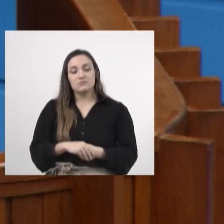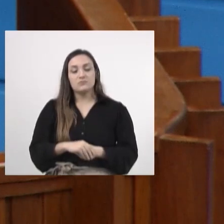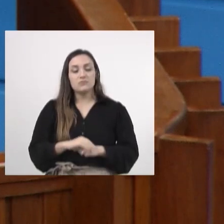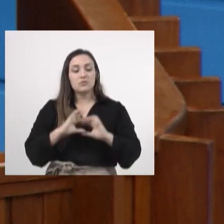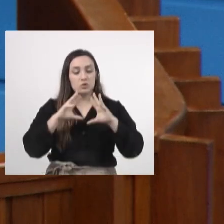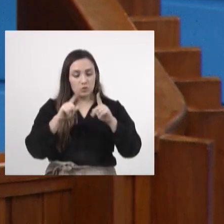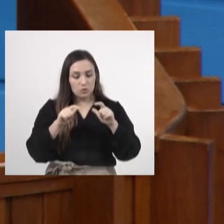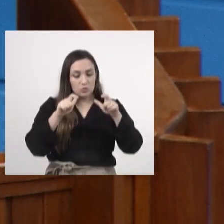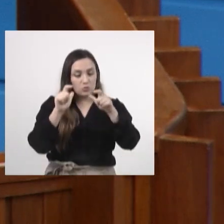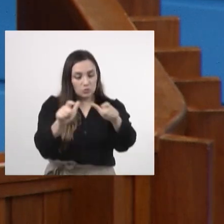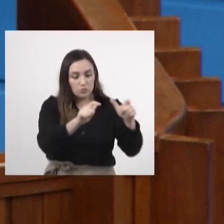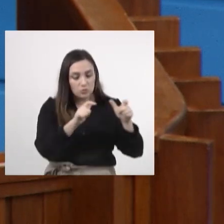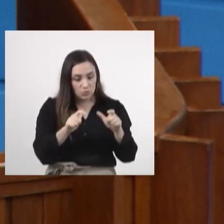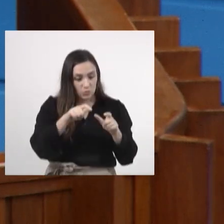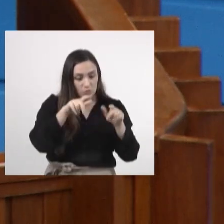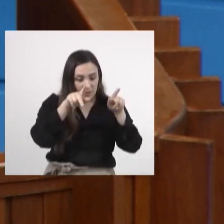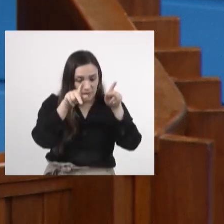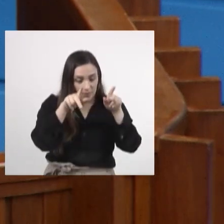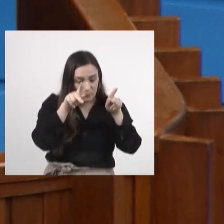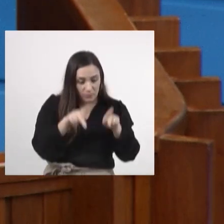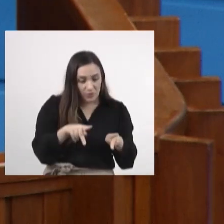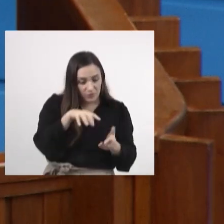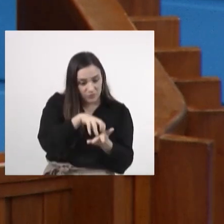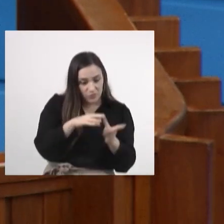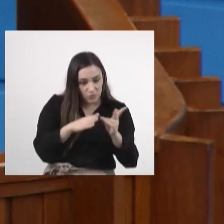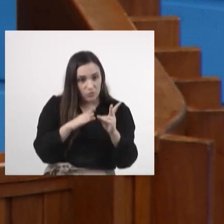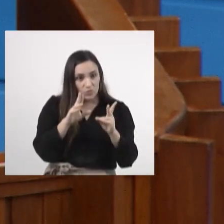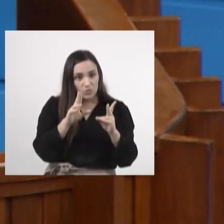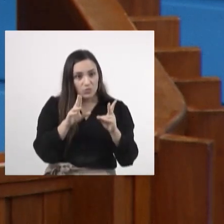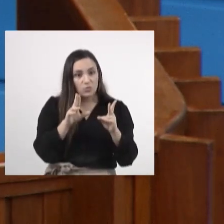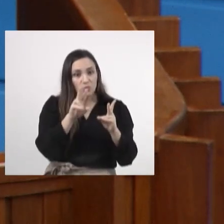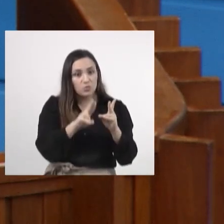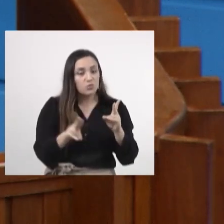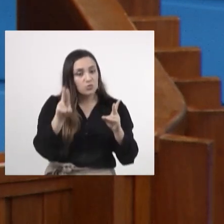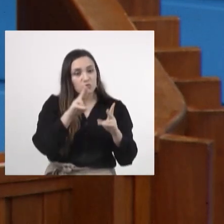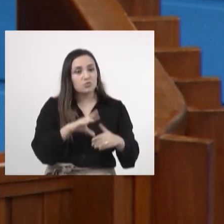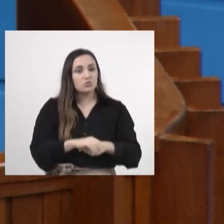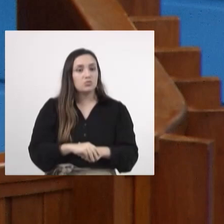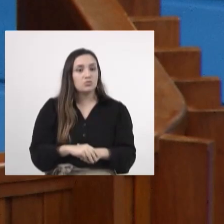toda a terra que o índio estava presente até